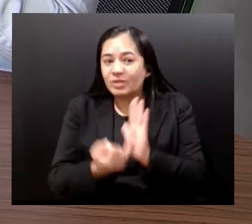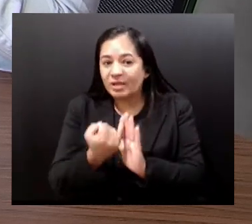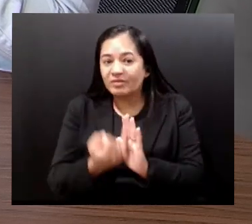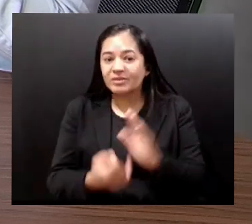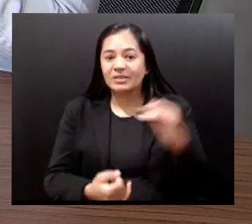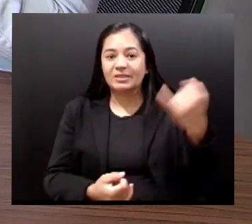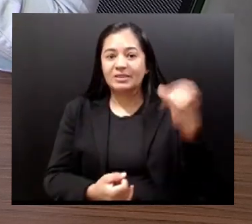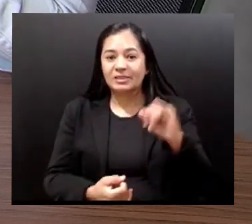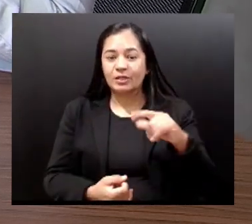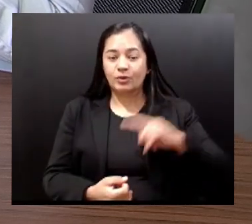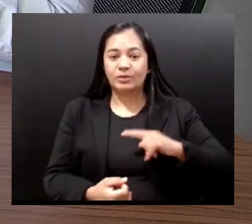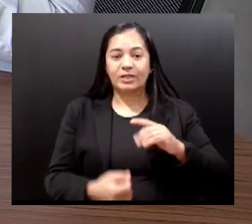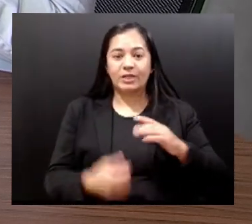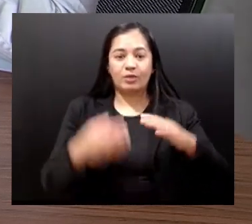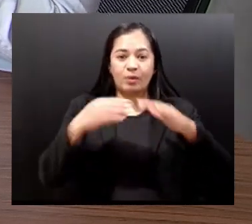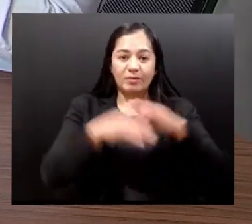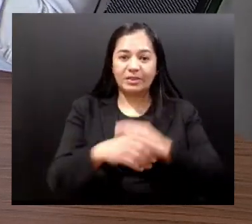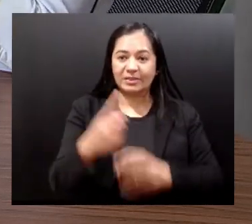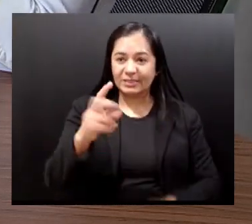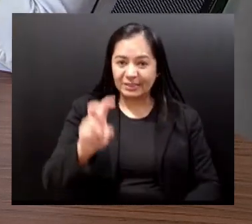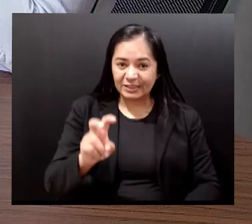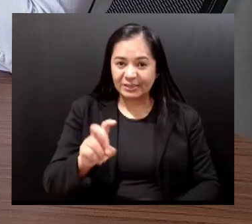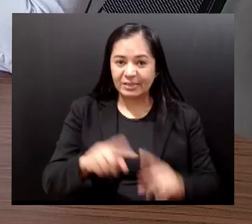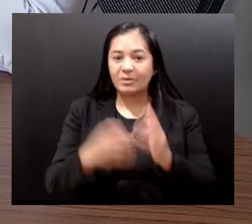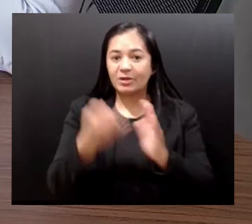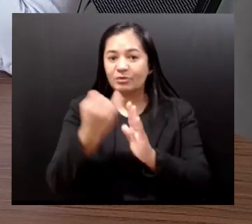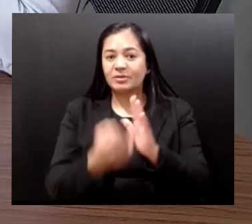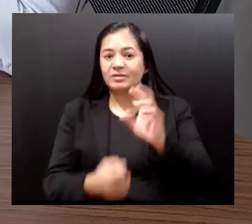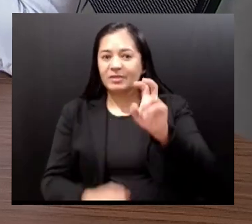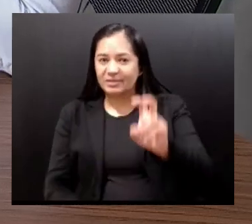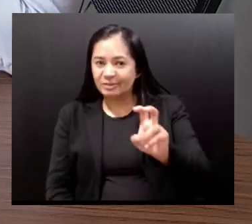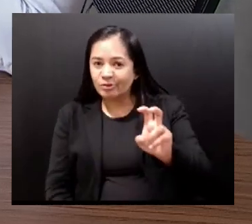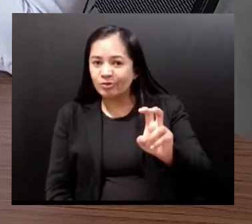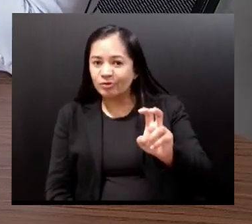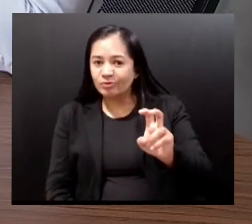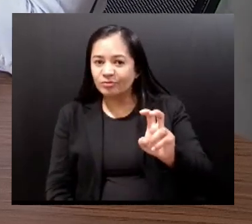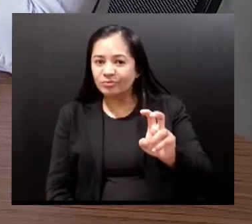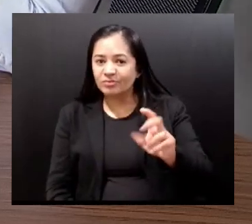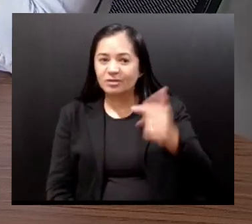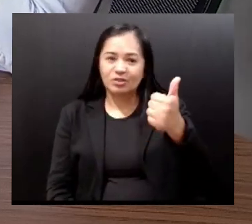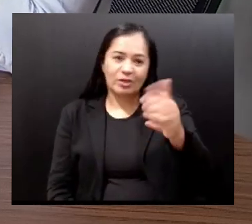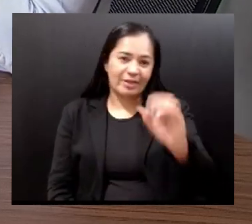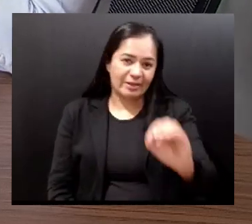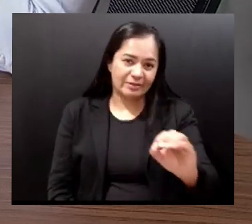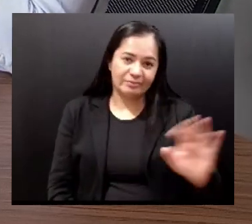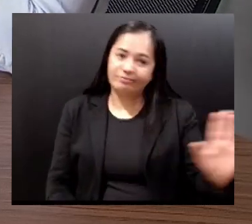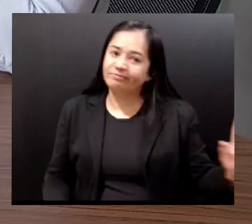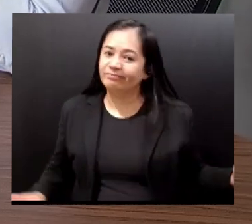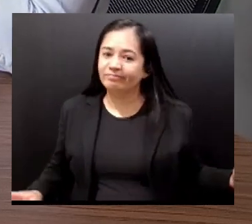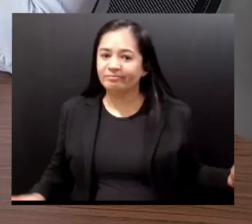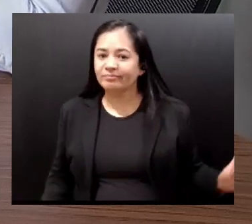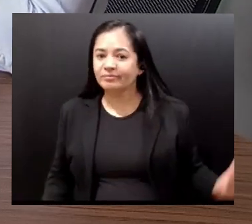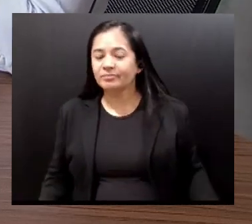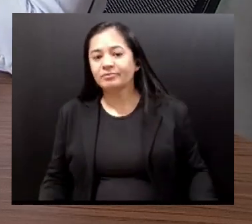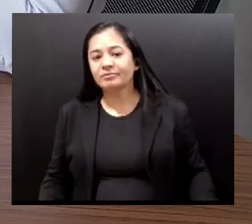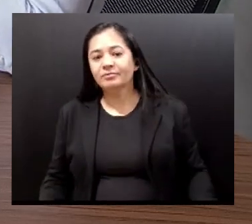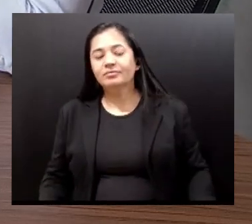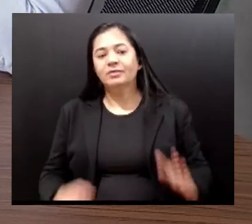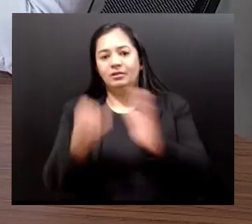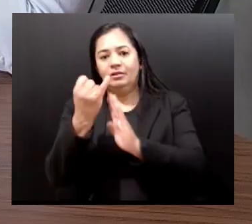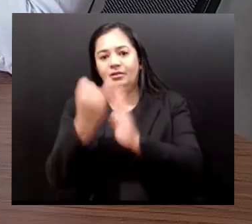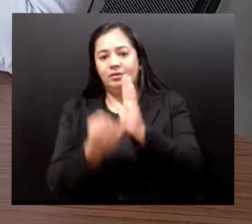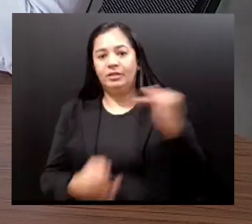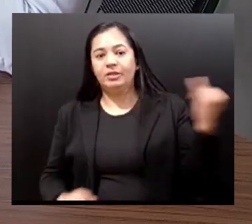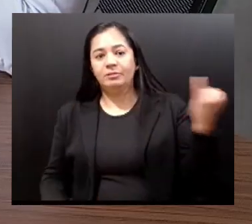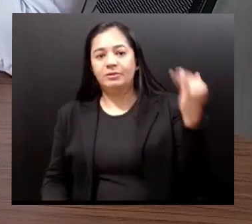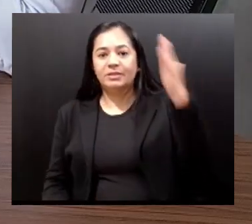a inflação no Brasil é 5%, na verdade estou ganhando 10%. Ou seja, a inflação é importante saber tanto